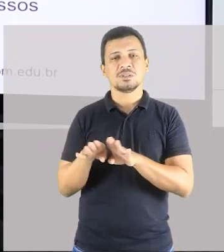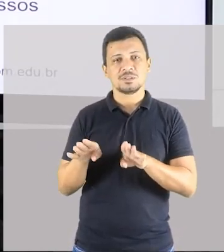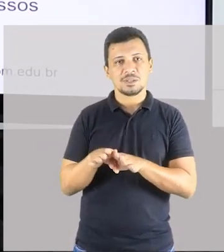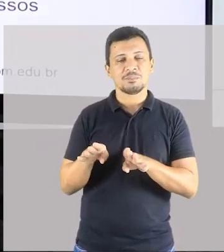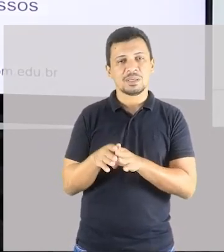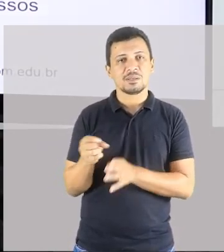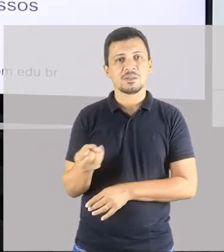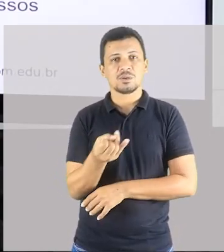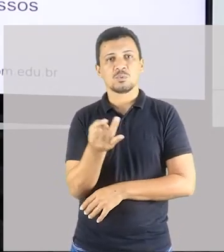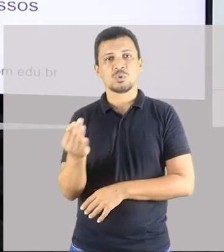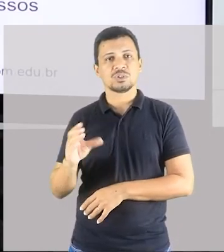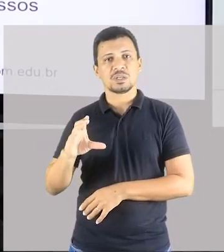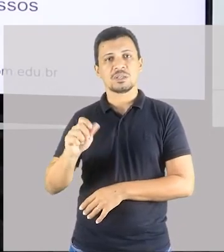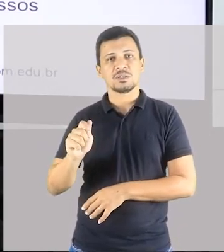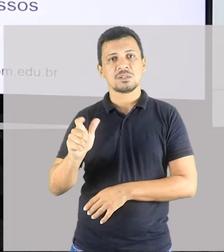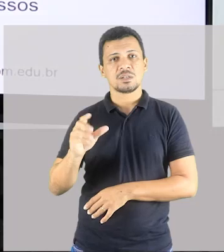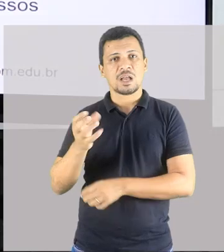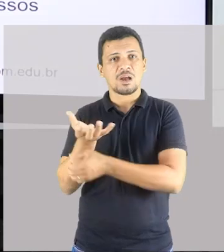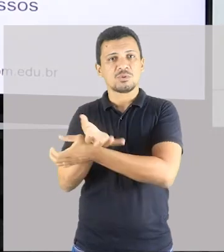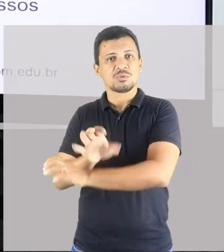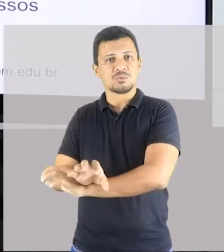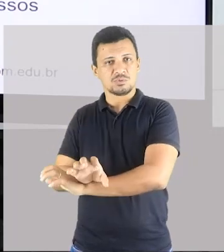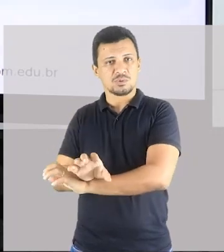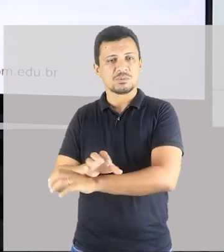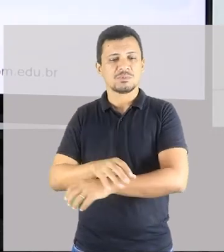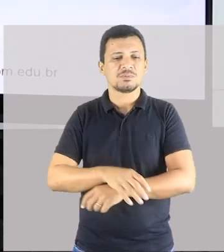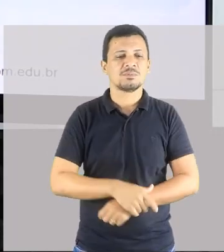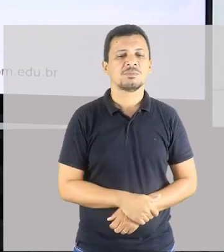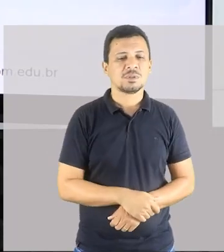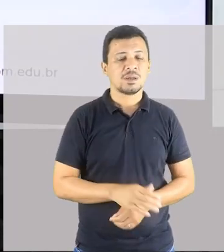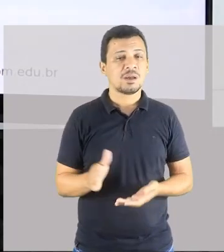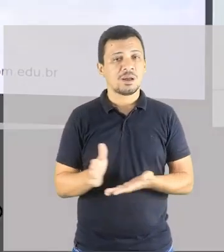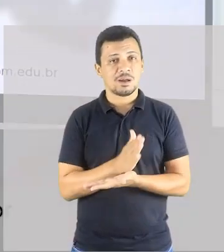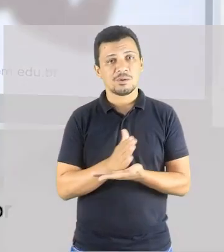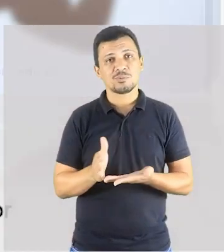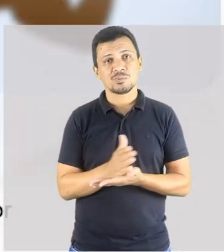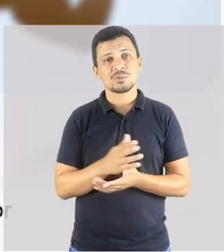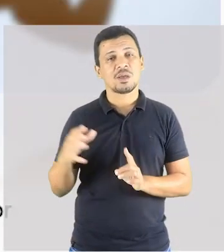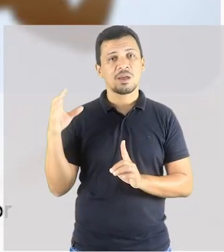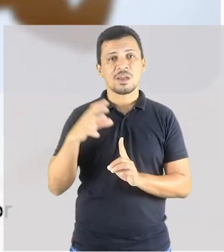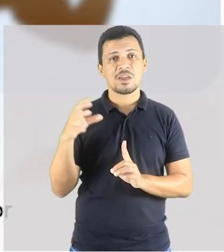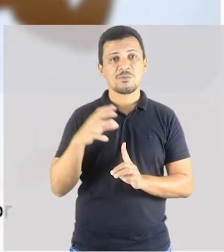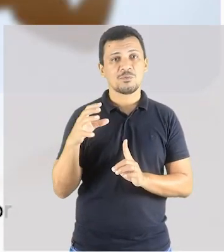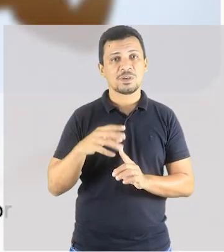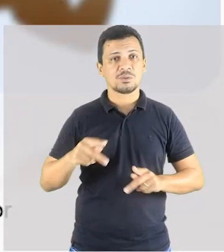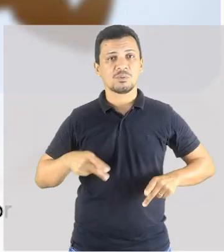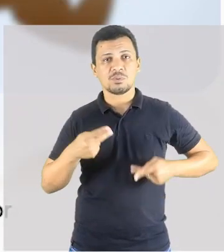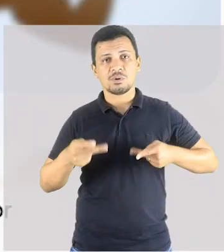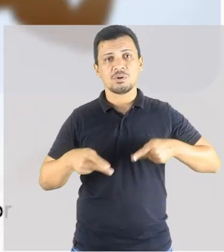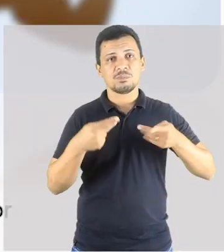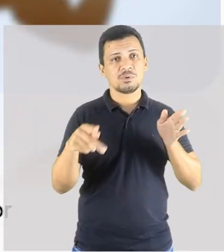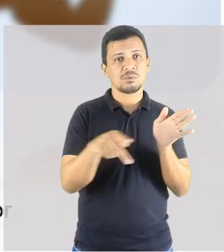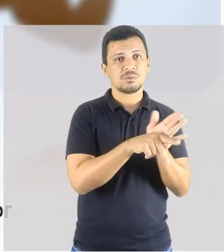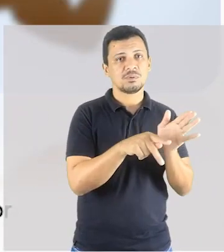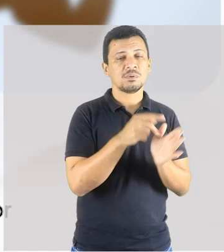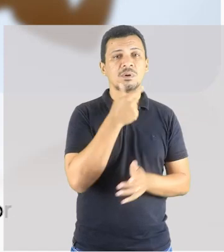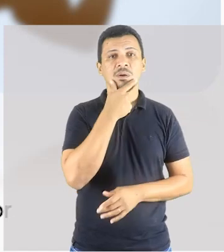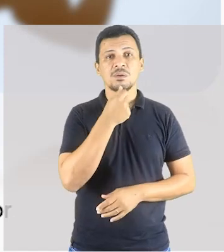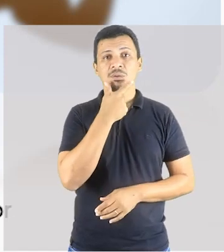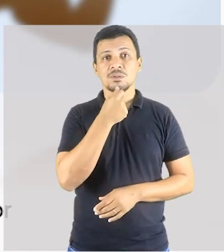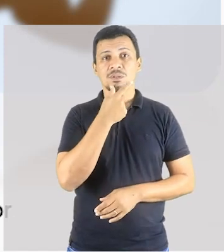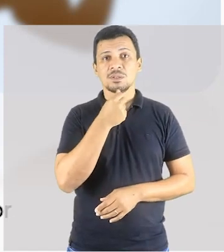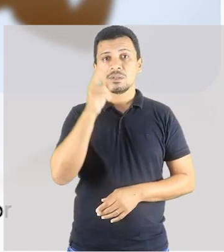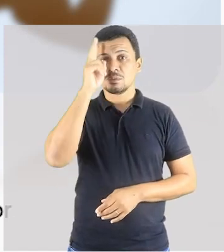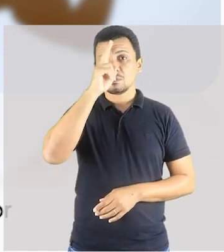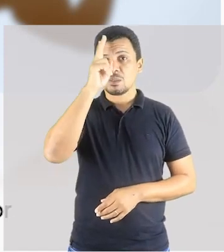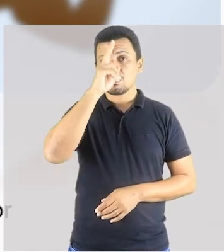de cálcio nos ossos, tá? Então, essas são alguns dos efeitos da testosterona. Lembrando da